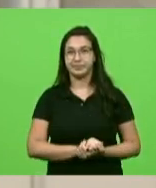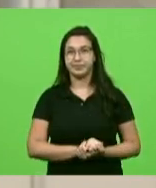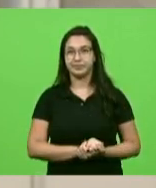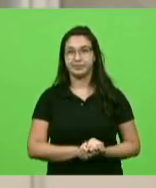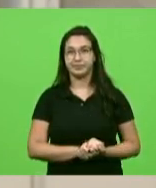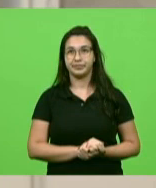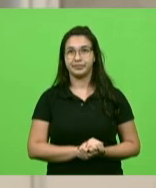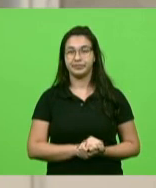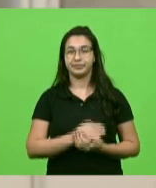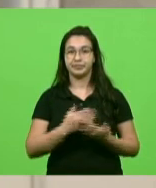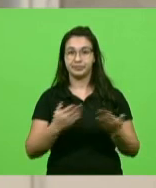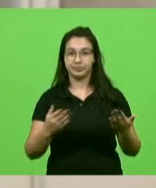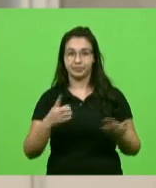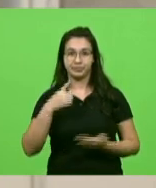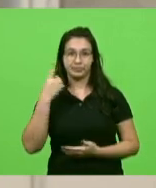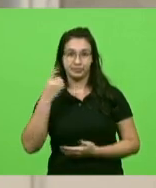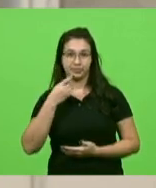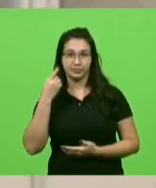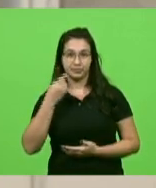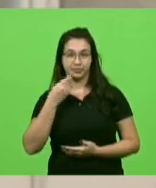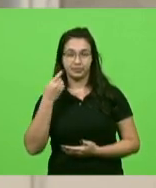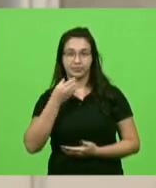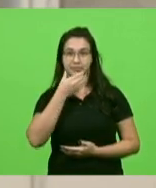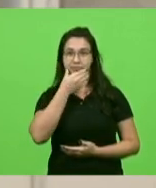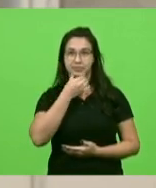e me senhores deputados